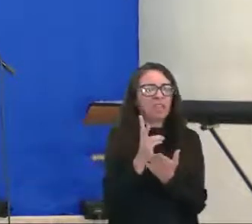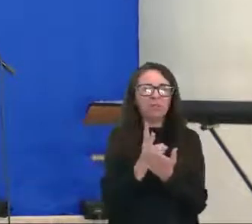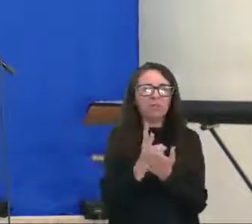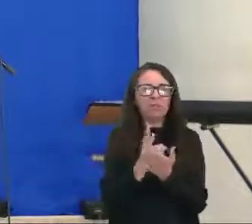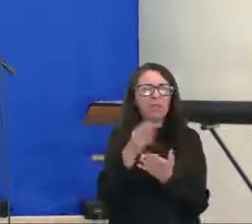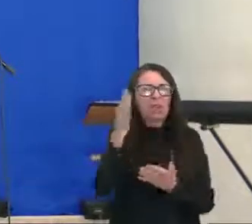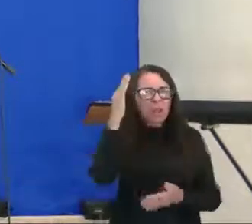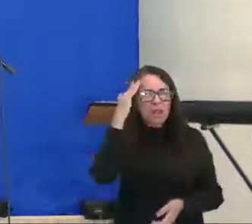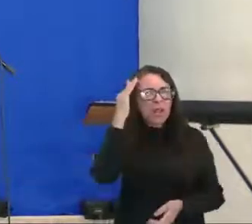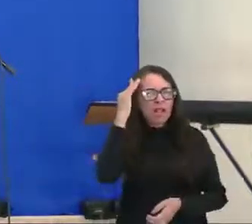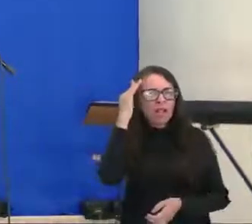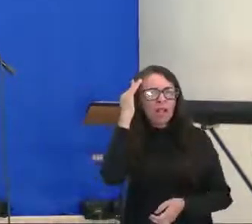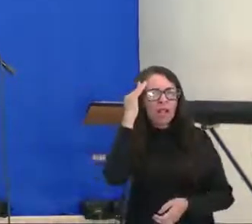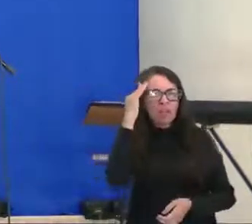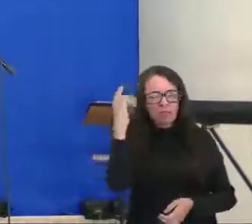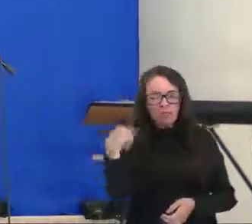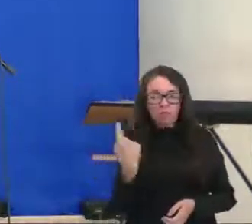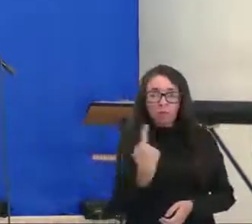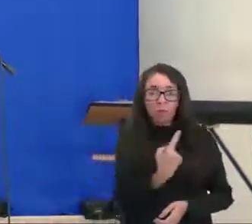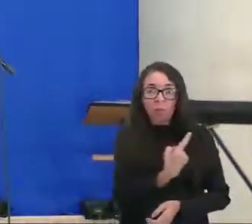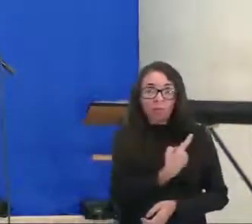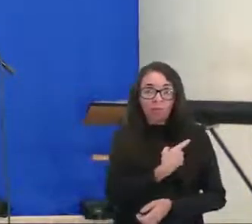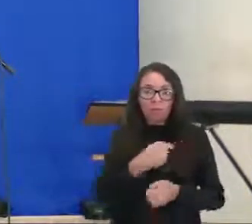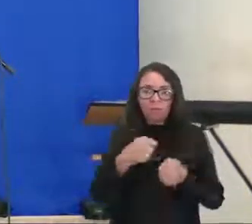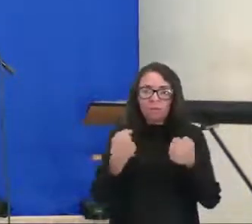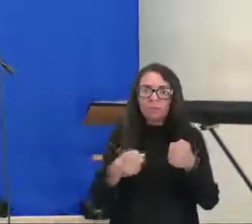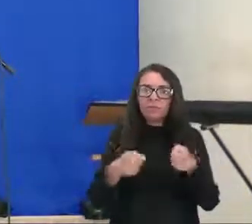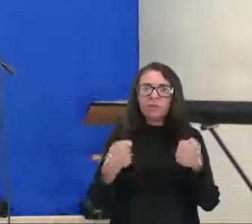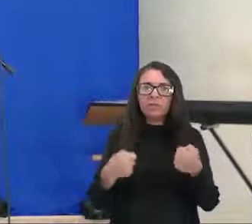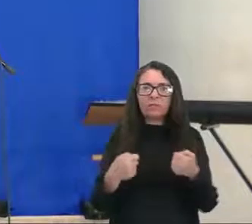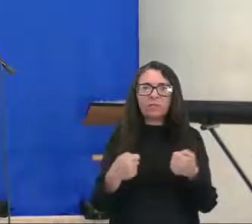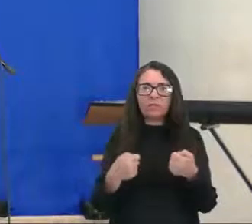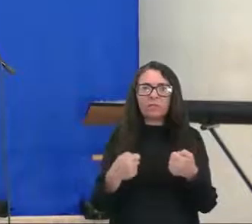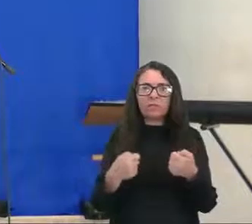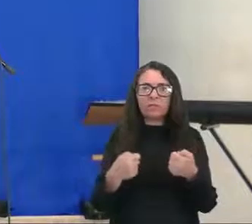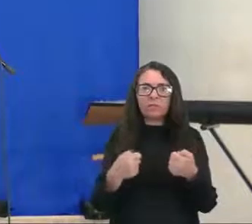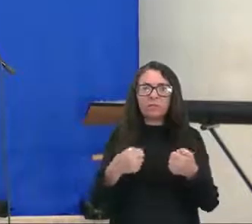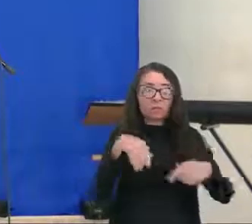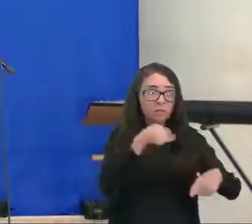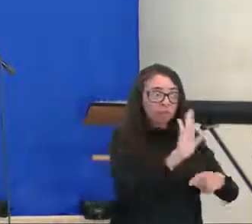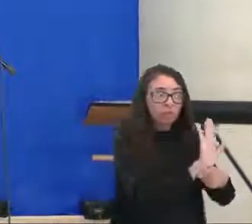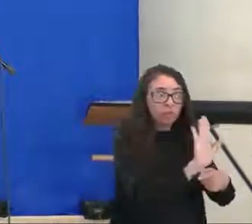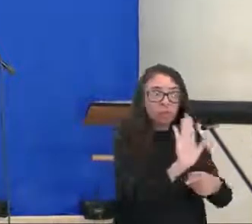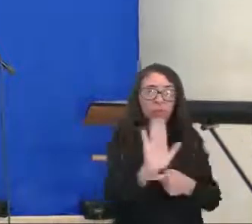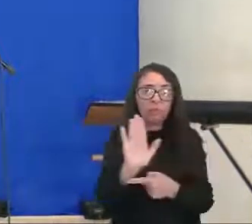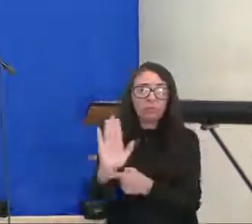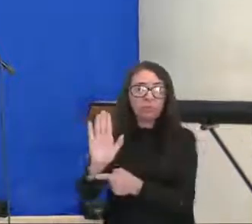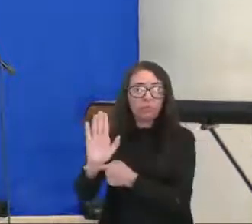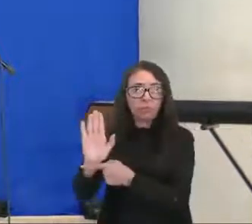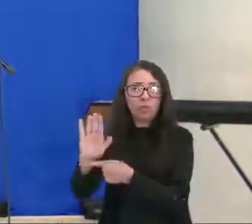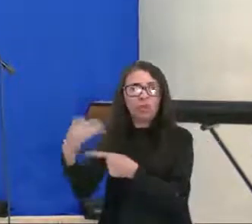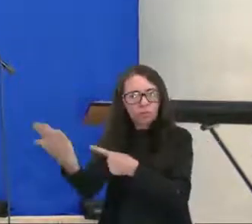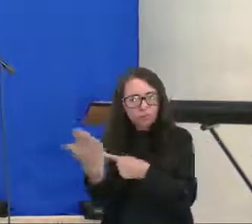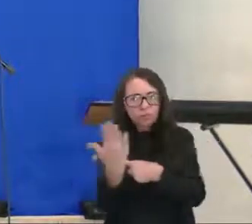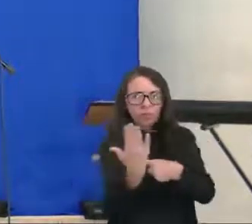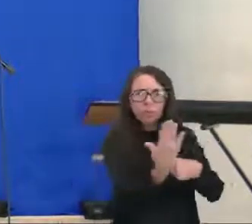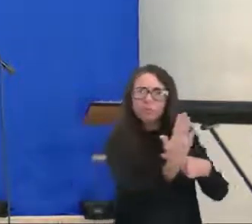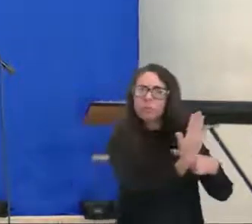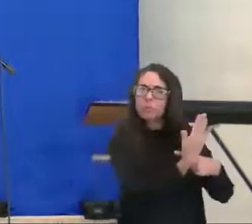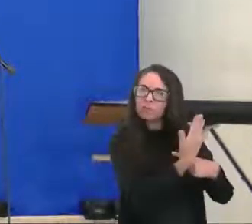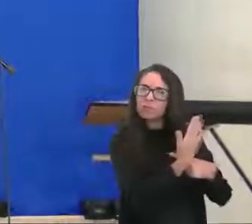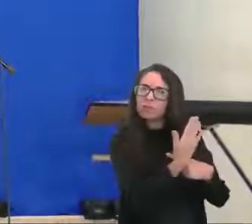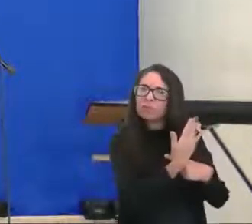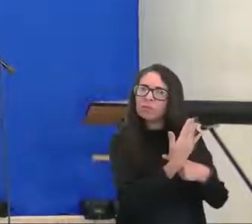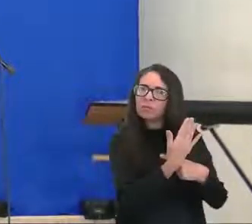não despreze aqueles que são menores. E olhando para aqueles que são menores nos membros do corpo de Cristo, a gente vem